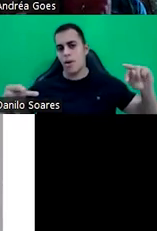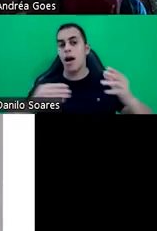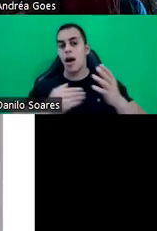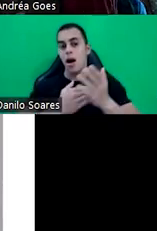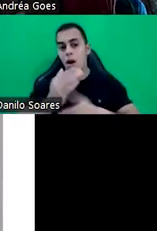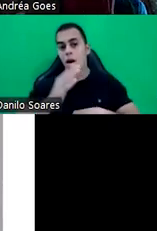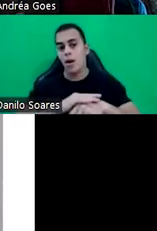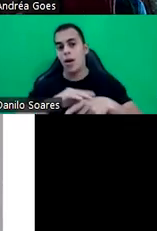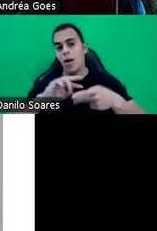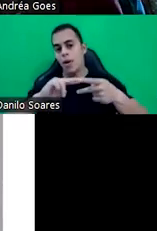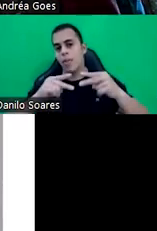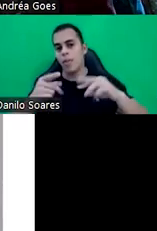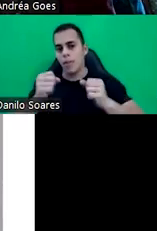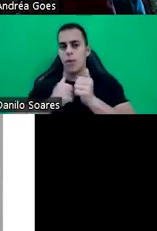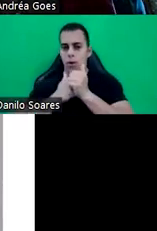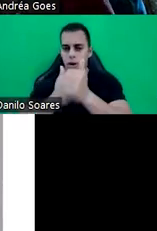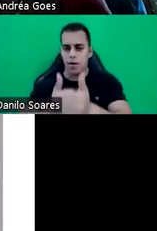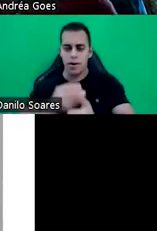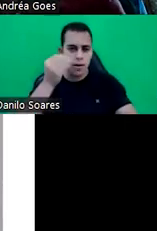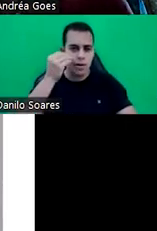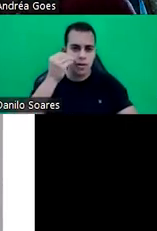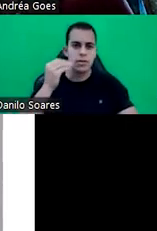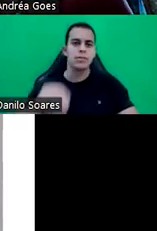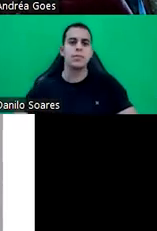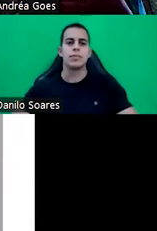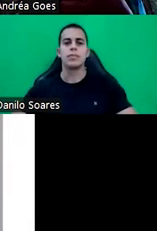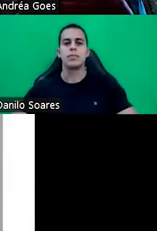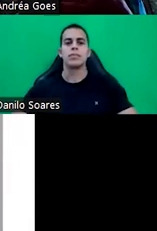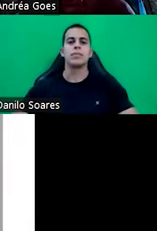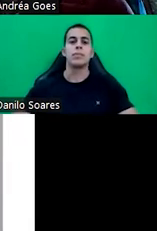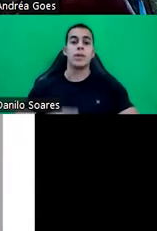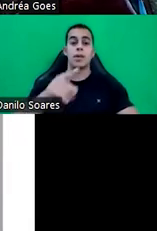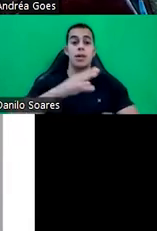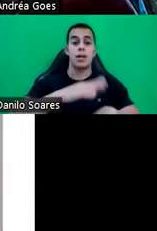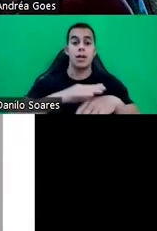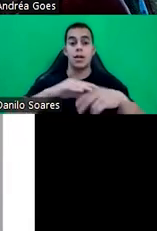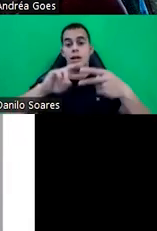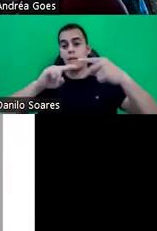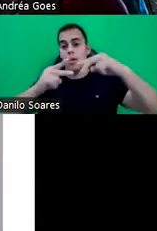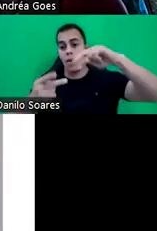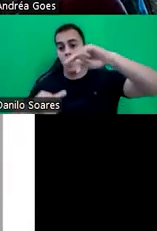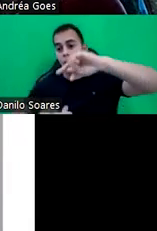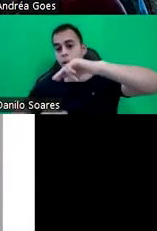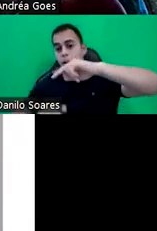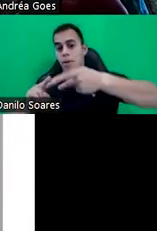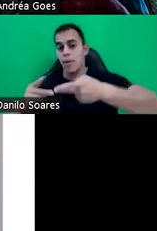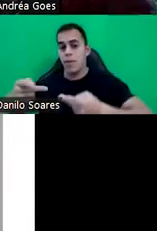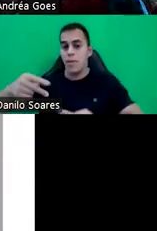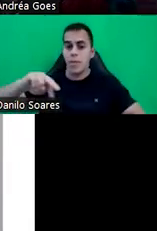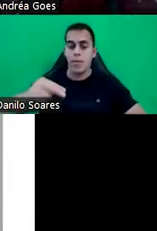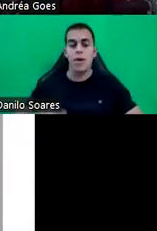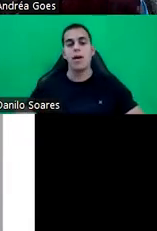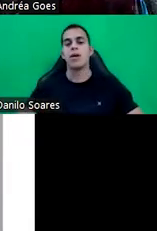nelas mesmas. Você pode acompanhar aqui para mim, Murilo? Ela está aqui se enrolando nela mesma, aqui à esquerda. E